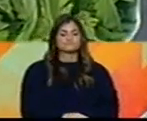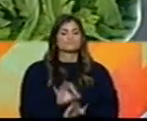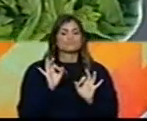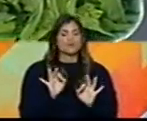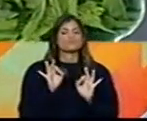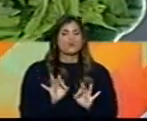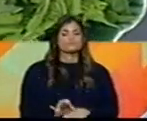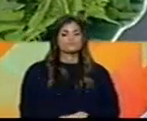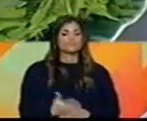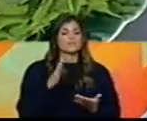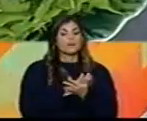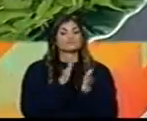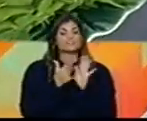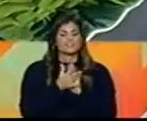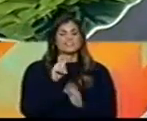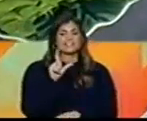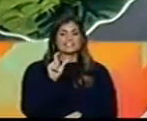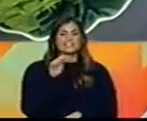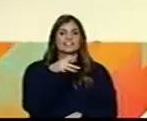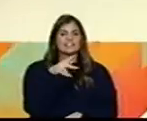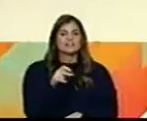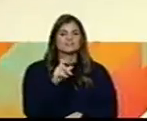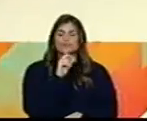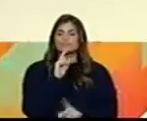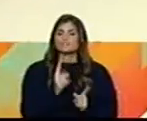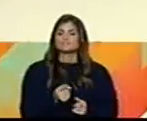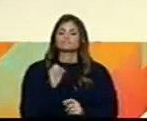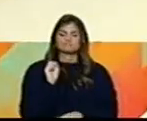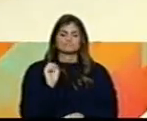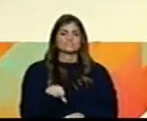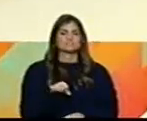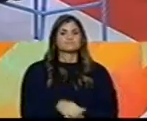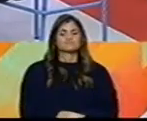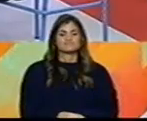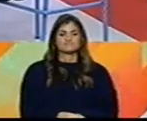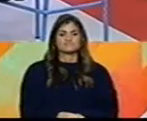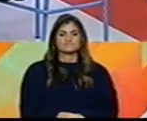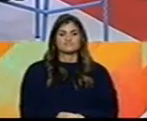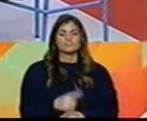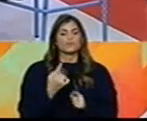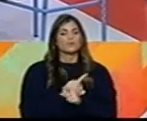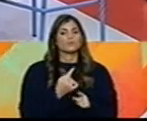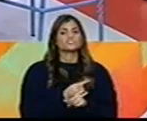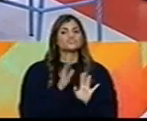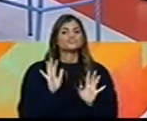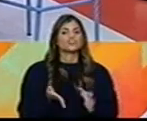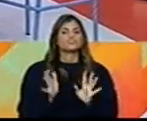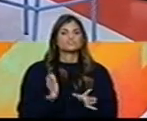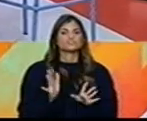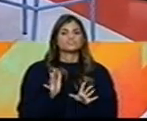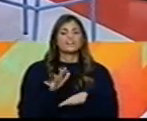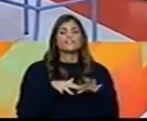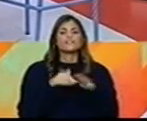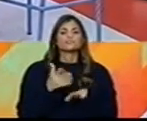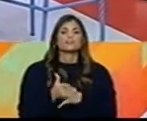ser. Sim, e agora às mãos da Isilda. Já posso começar? Já, sim, com sim. Certeza. Isilda, alguma coisa que já traga meio adiantada? Só